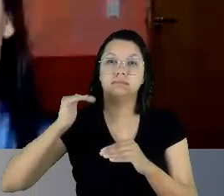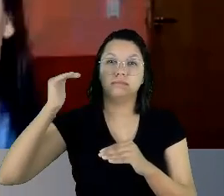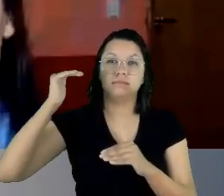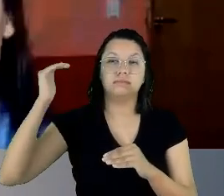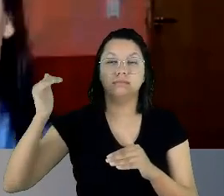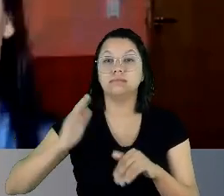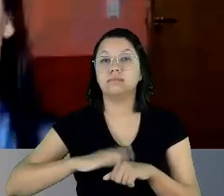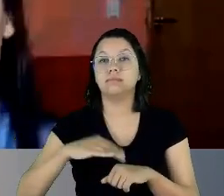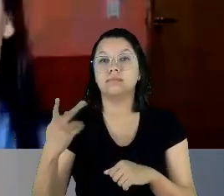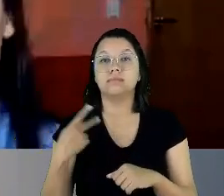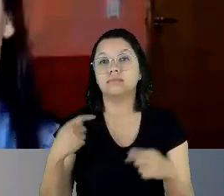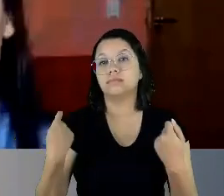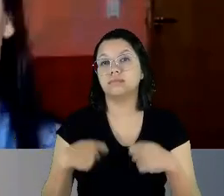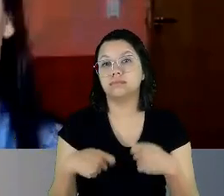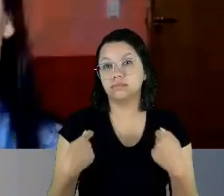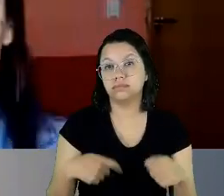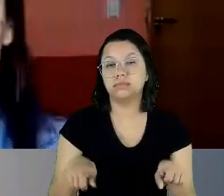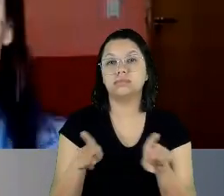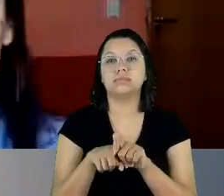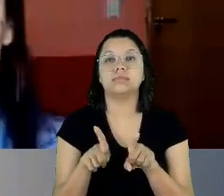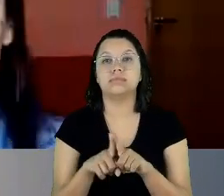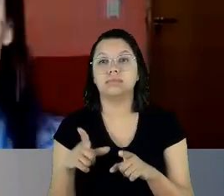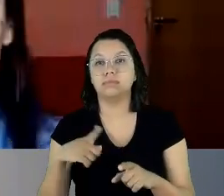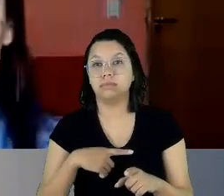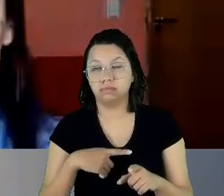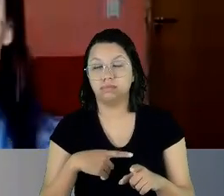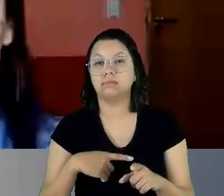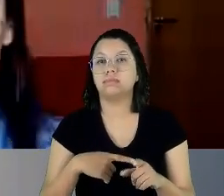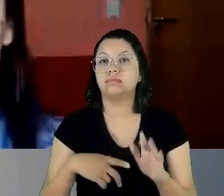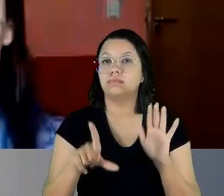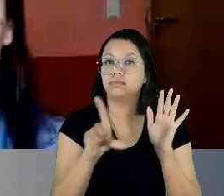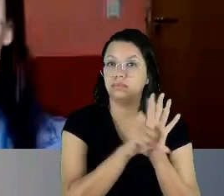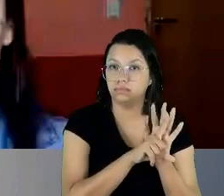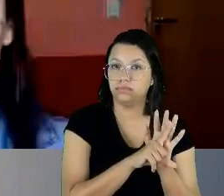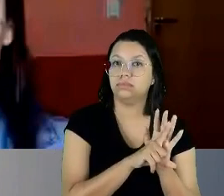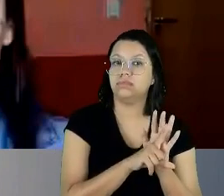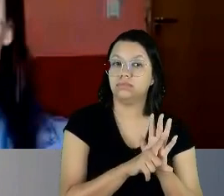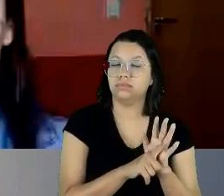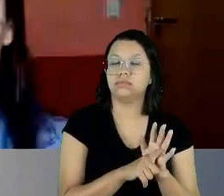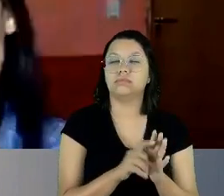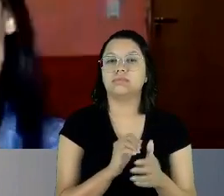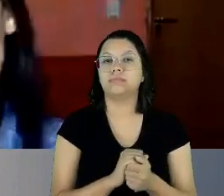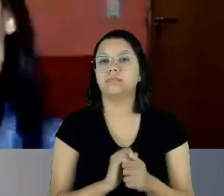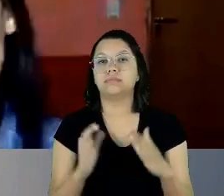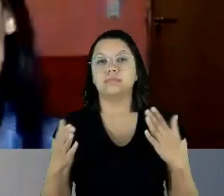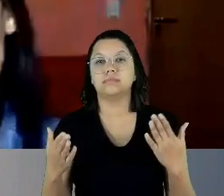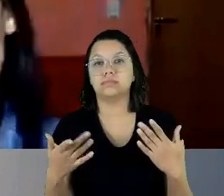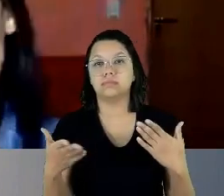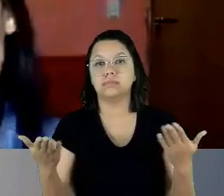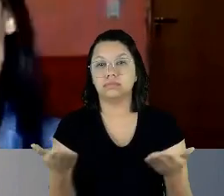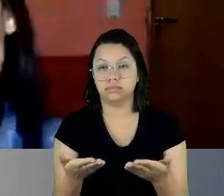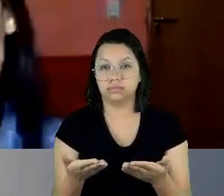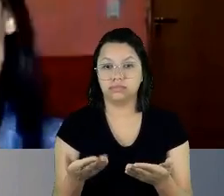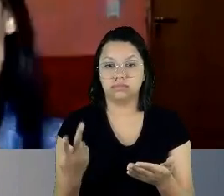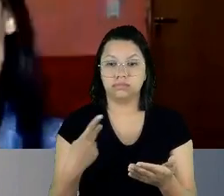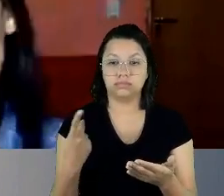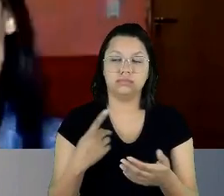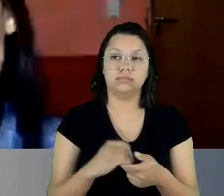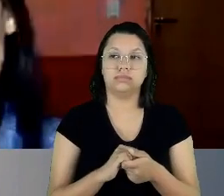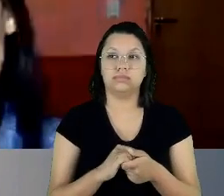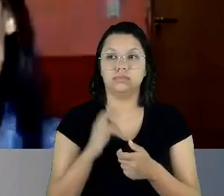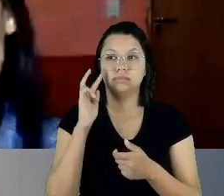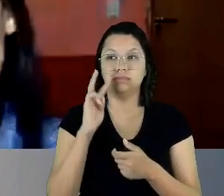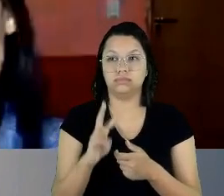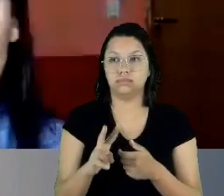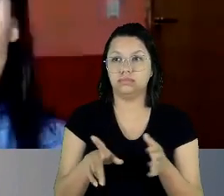e esferas, mais a gente precisa também ter regulamentação, na verdade. Então, acho que nisso a